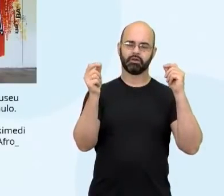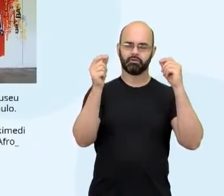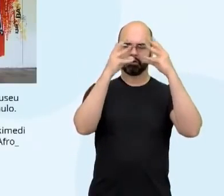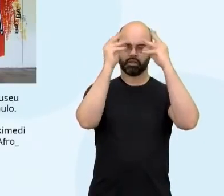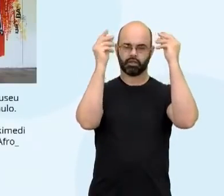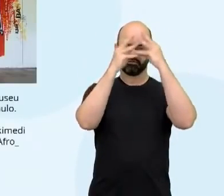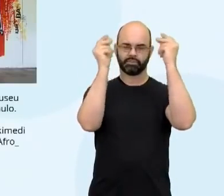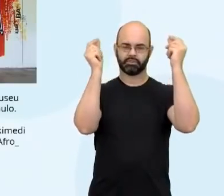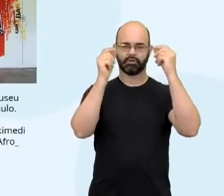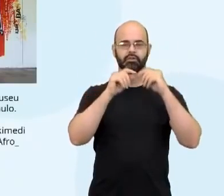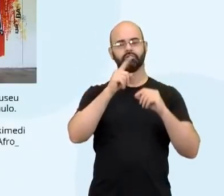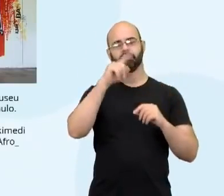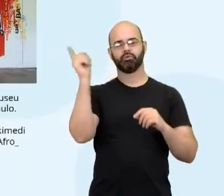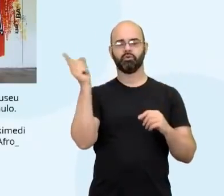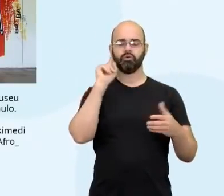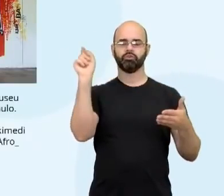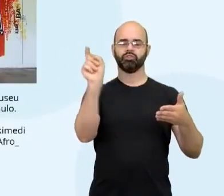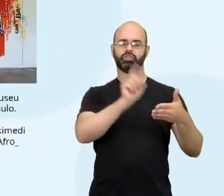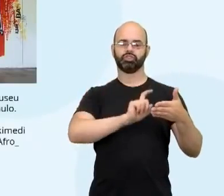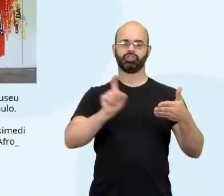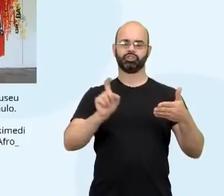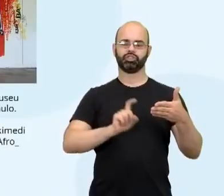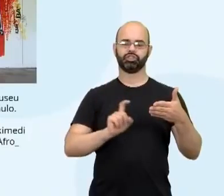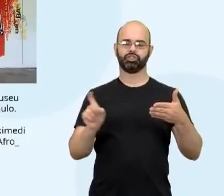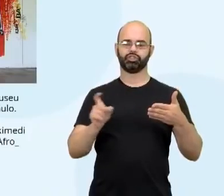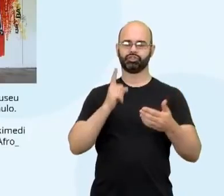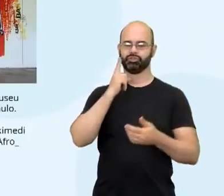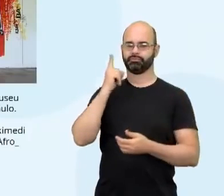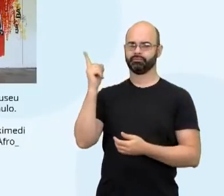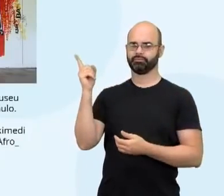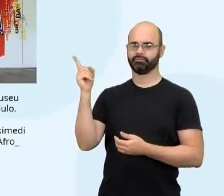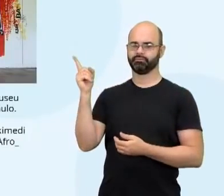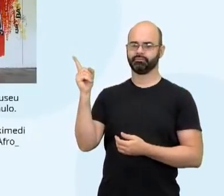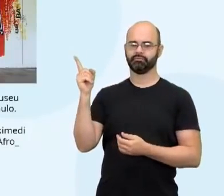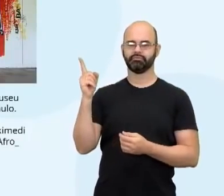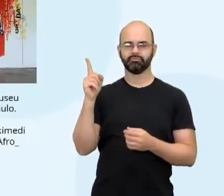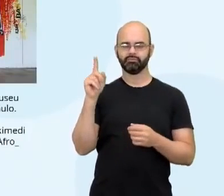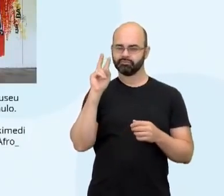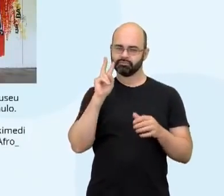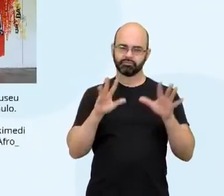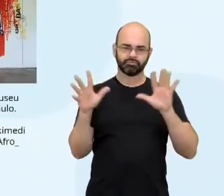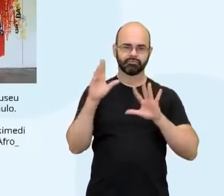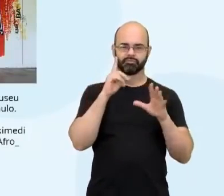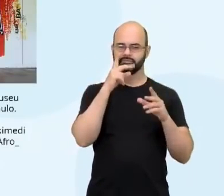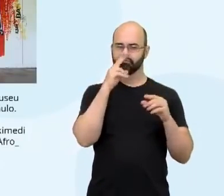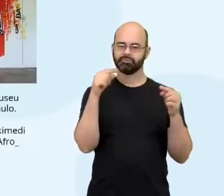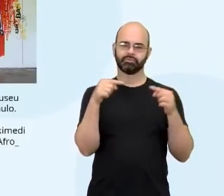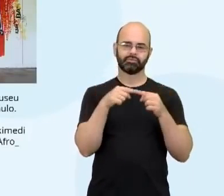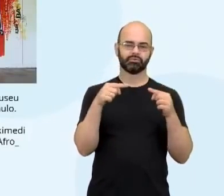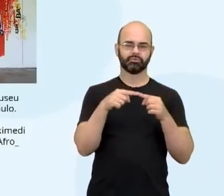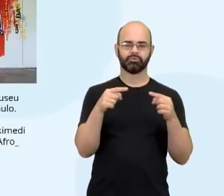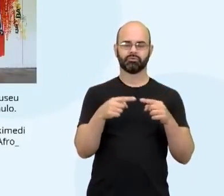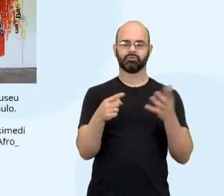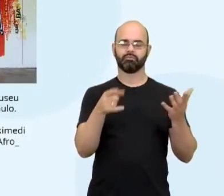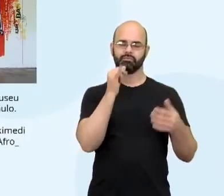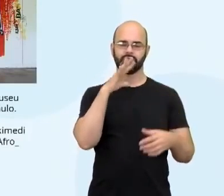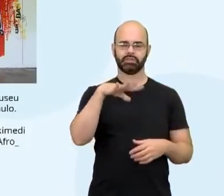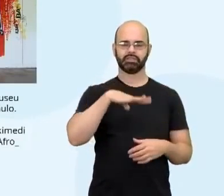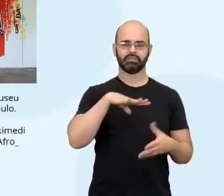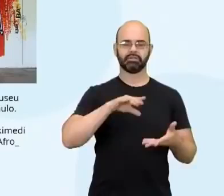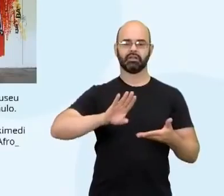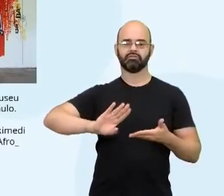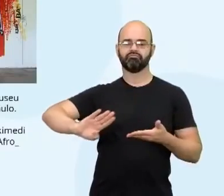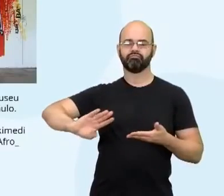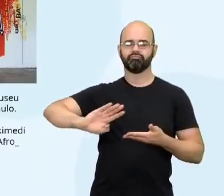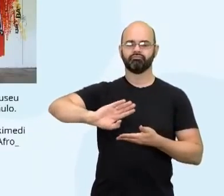o grafite, né, que é essa arte que conversa mais com a linguagem das periferias, a linguagem dos subúrbios, né,